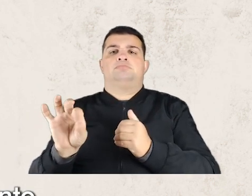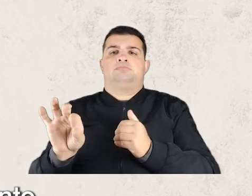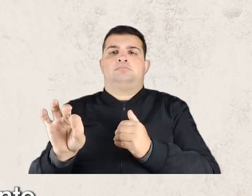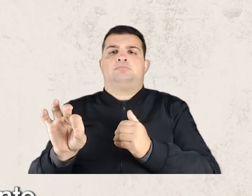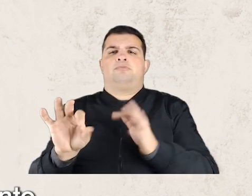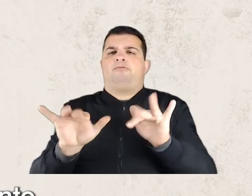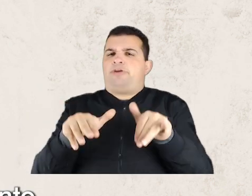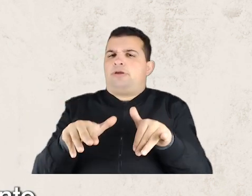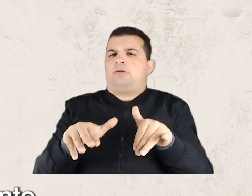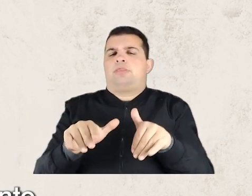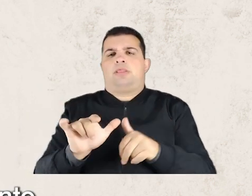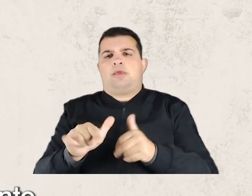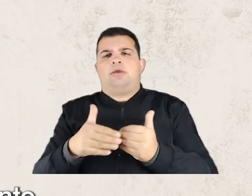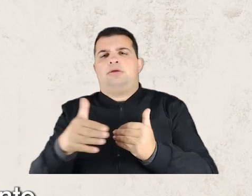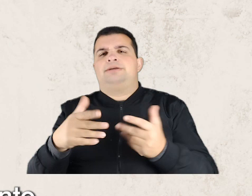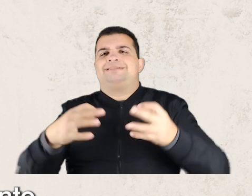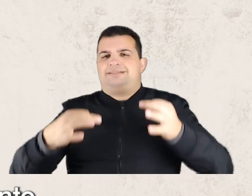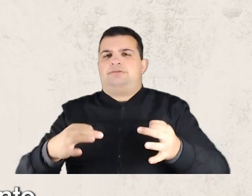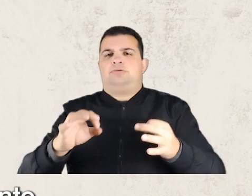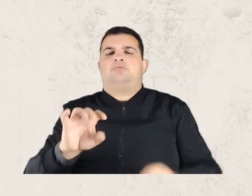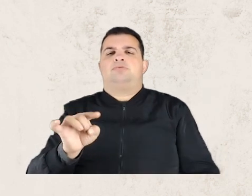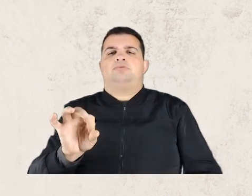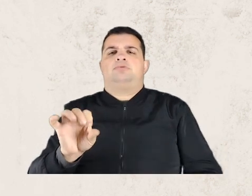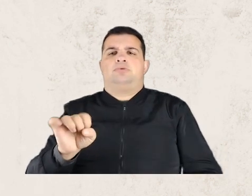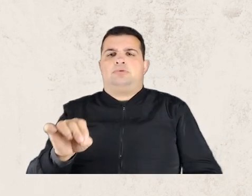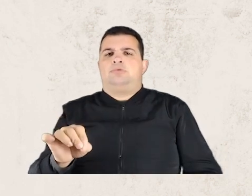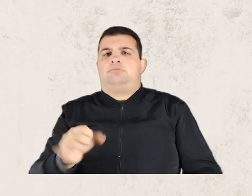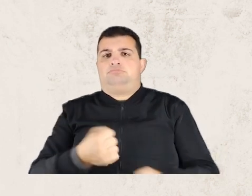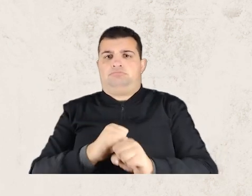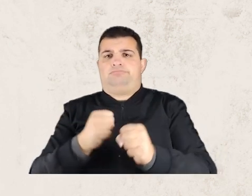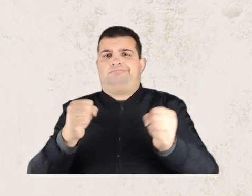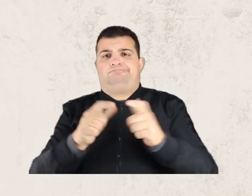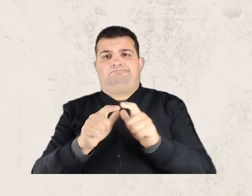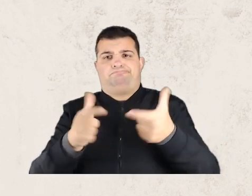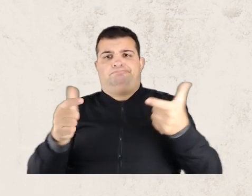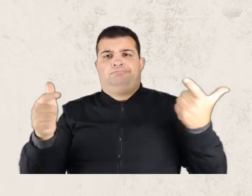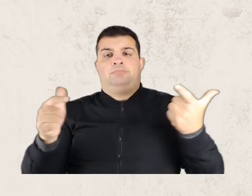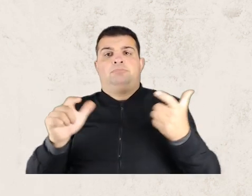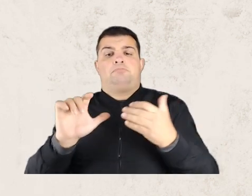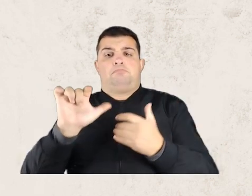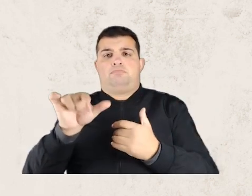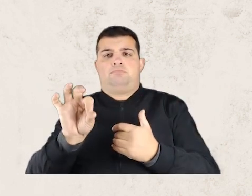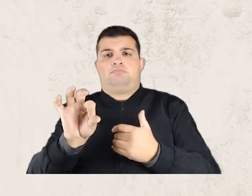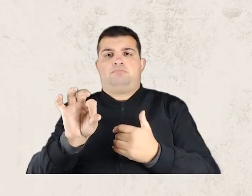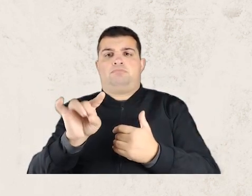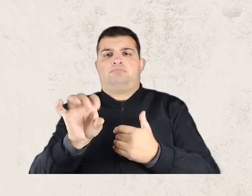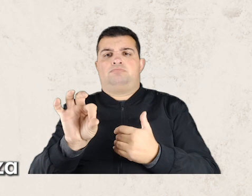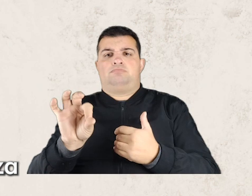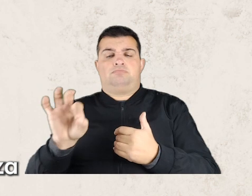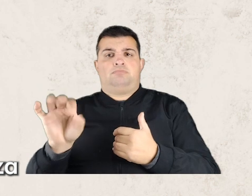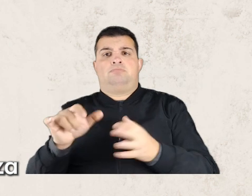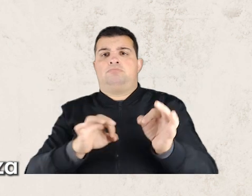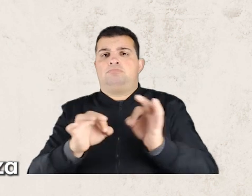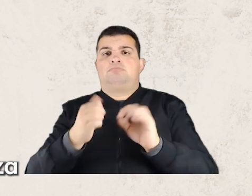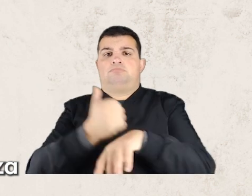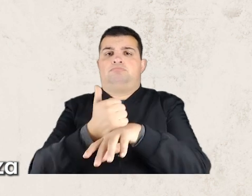condição social para você desenvolver um novo pensamento. E aí nós vamos formular aí o início nos anos 70, no